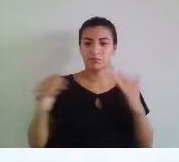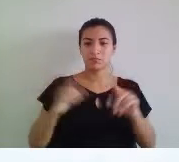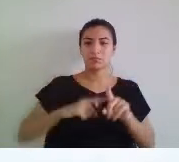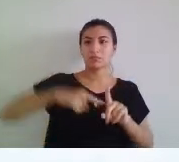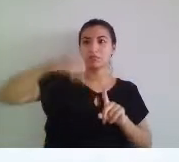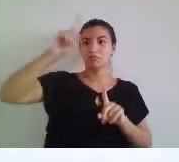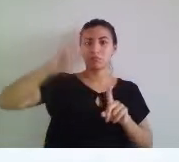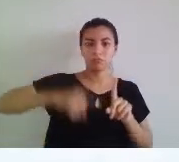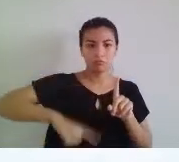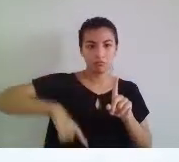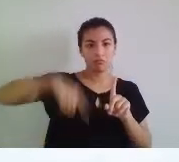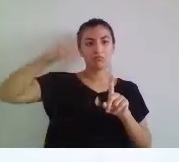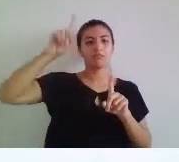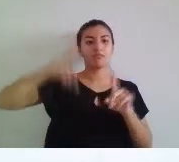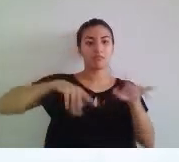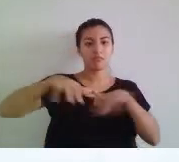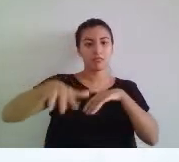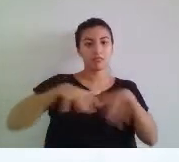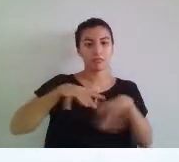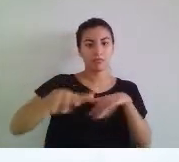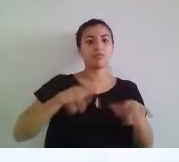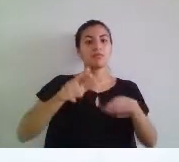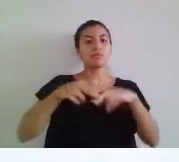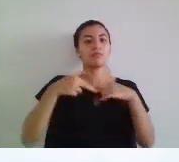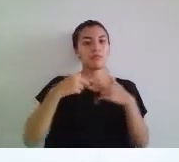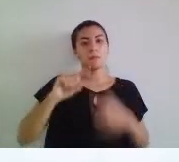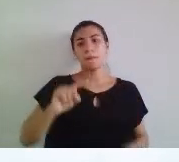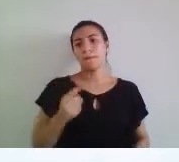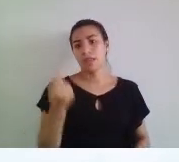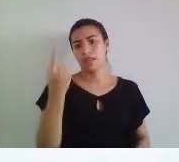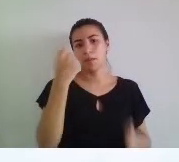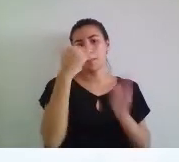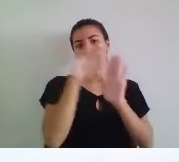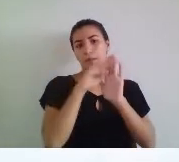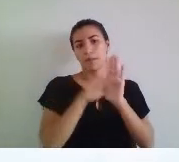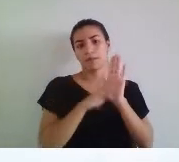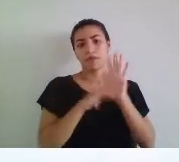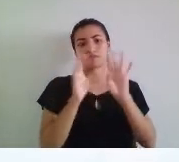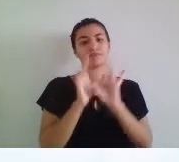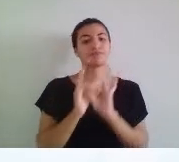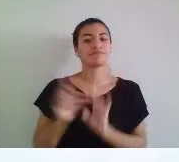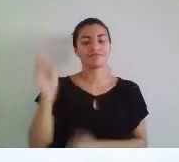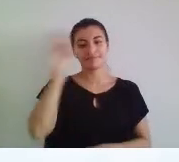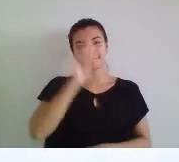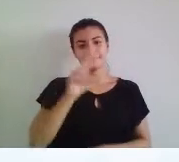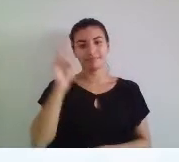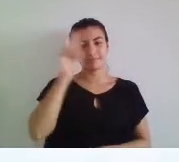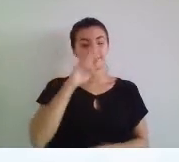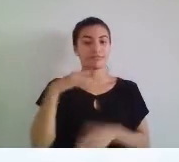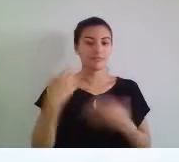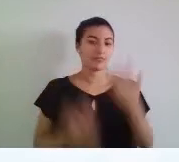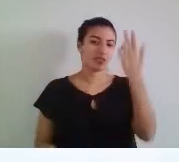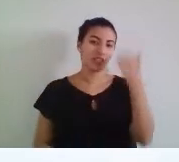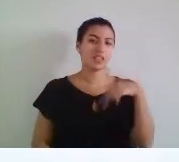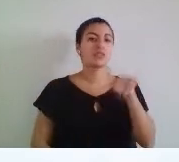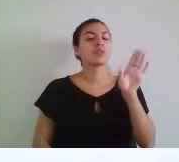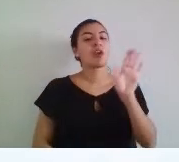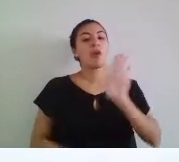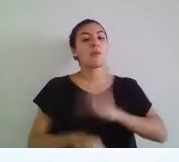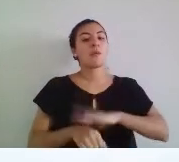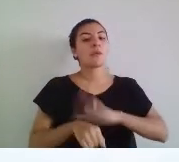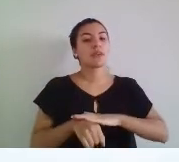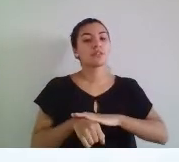descida de mobilização em razão de 1000 elementos de contextos históricos, né? Então, naturalmente, em momentos